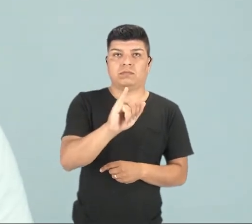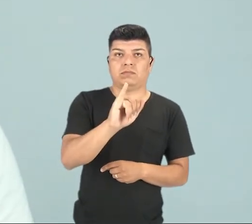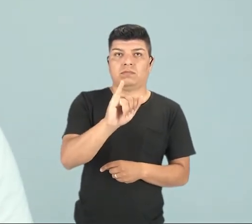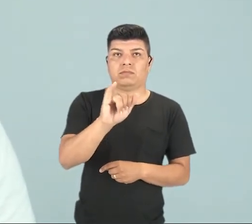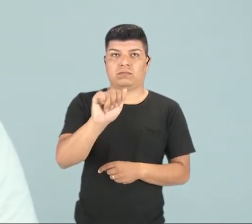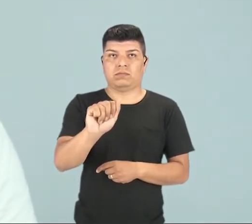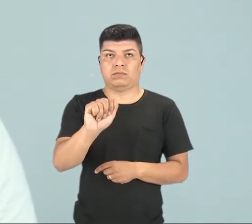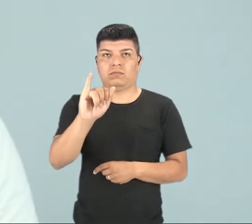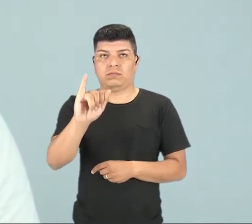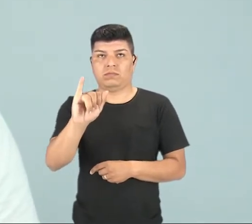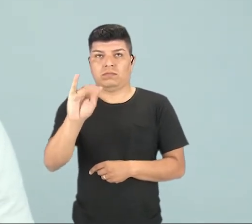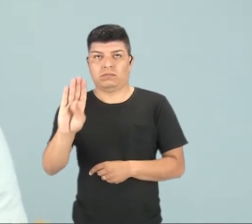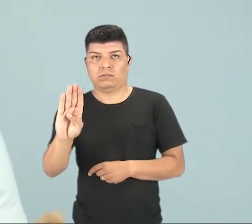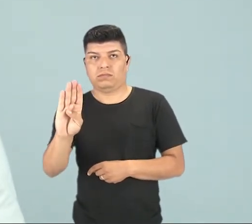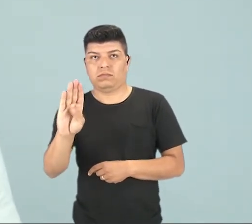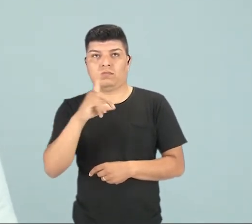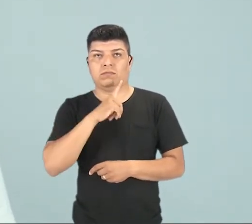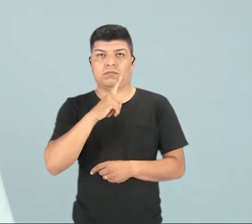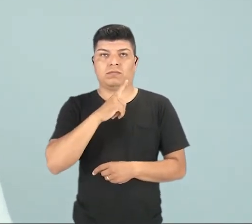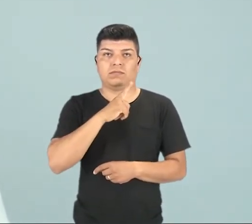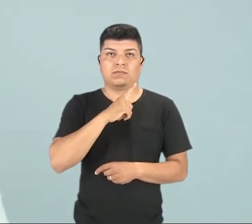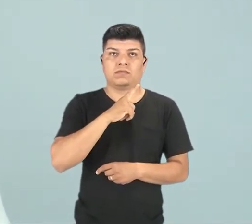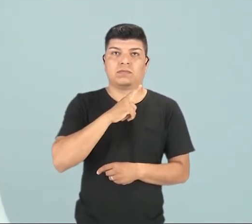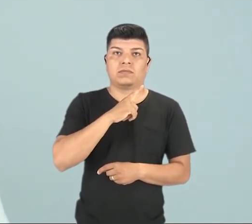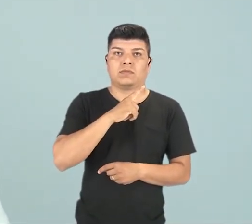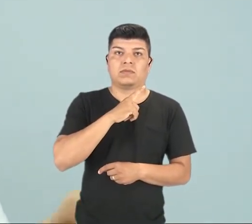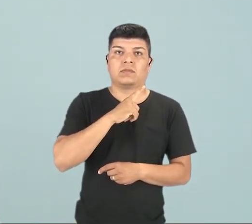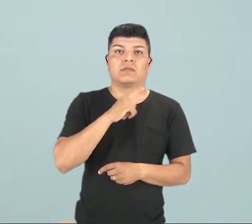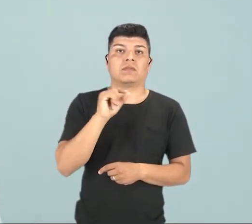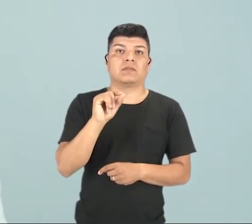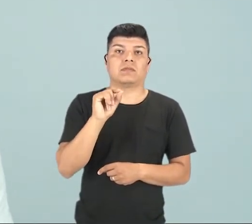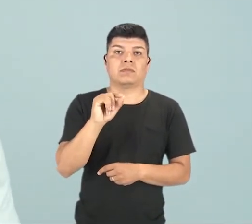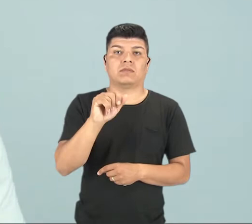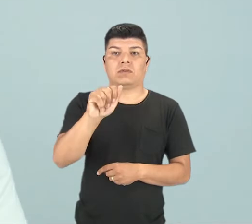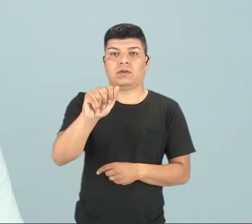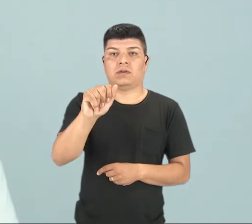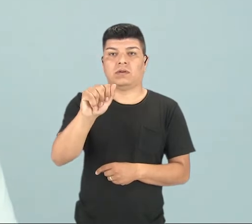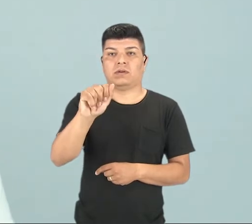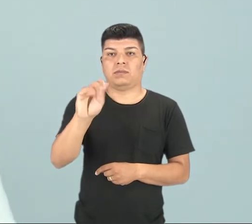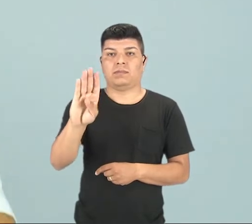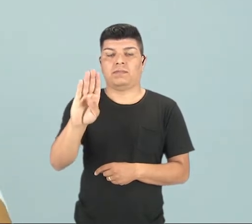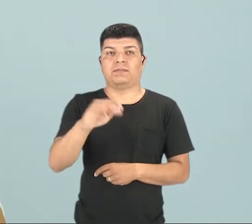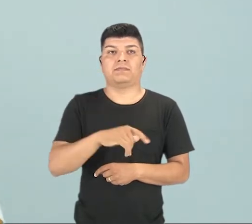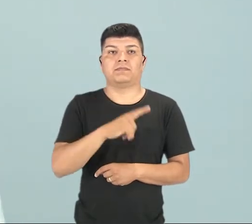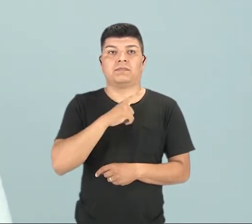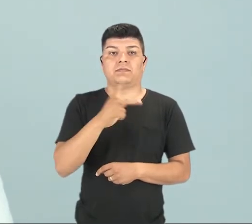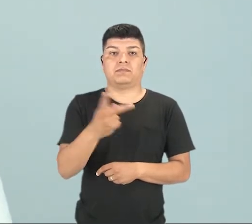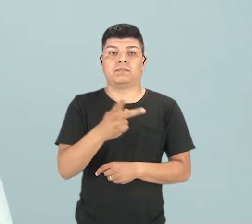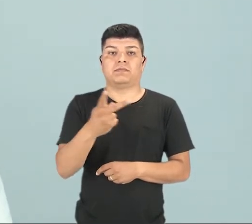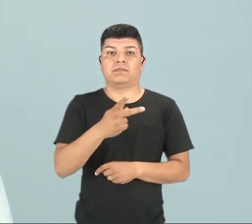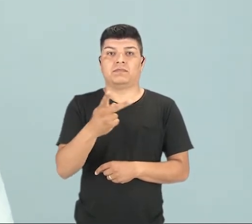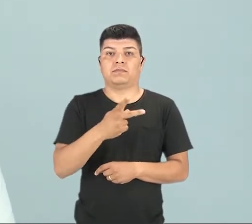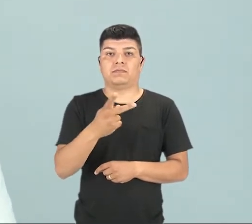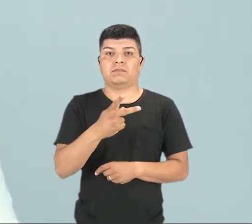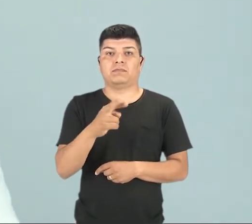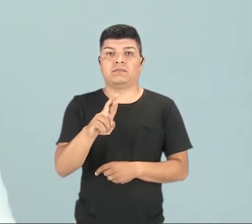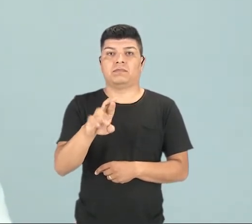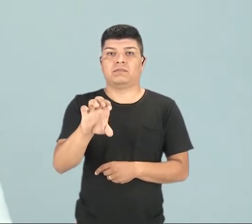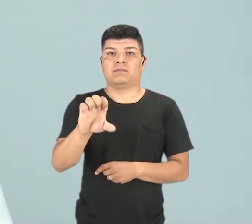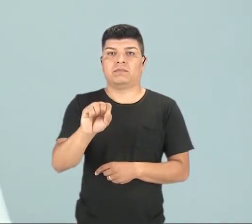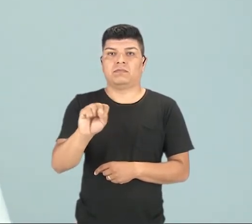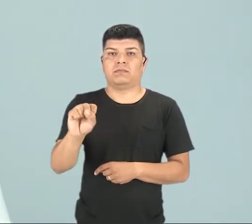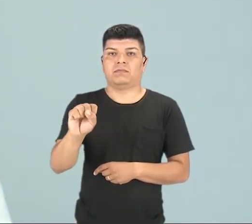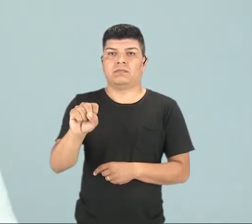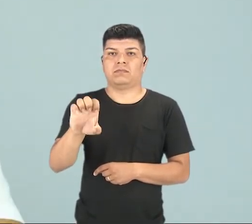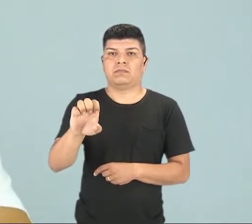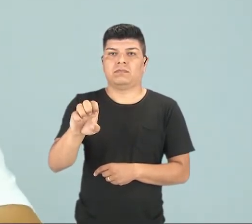e IB, eu vou ter então um sistema AB. E se eu tiver os dois recessivos, eu não vou ter,